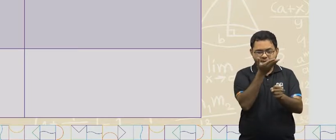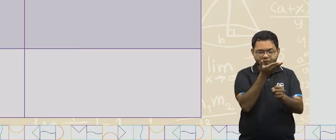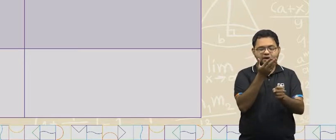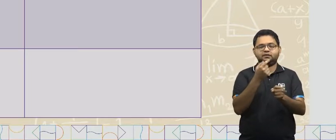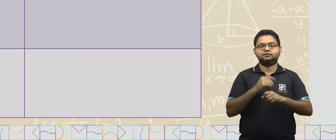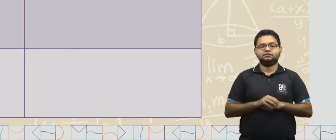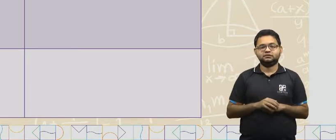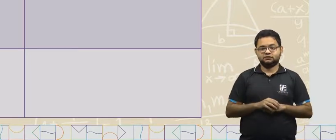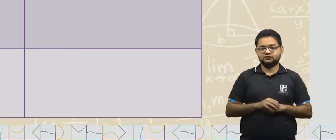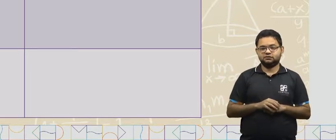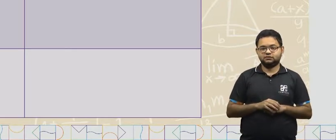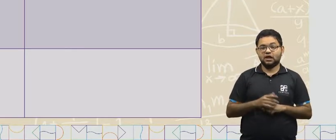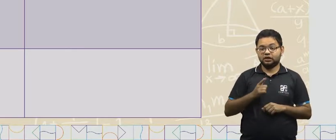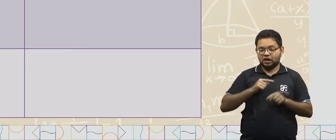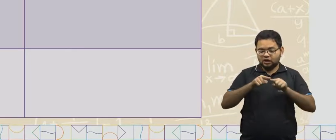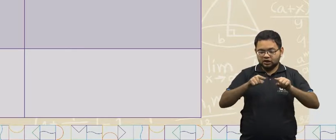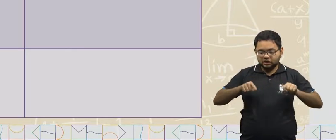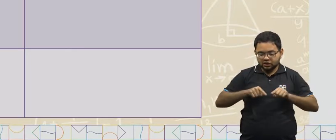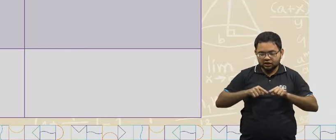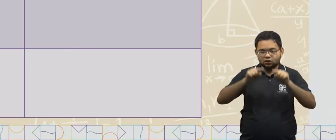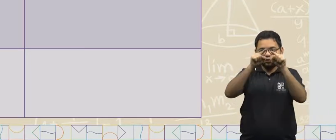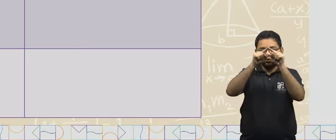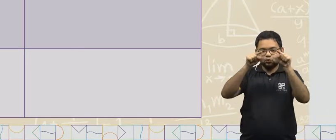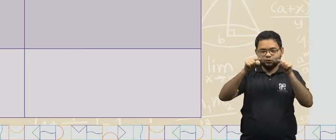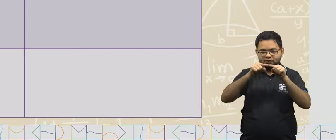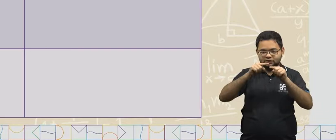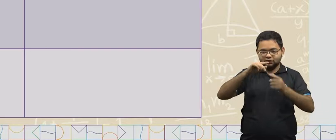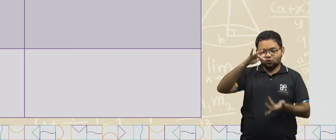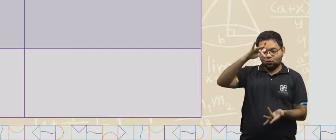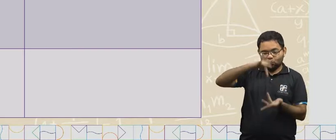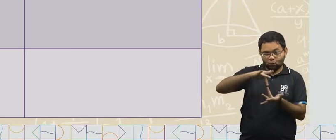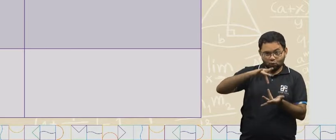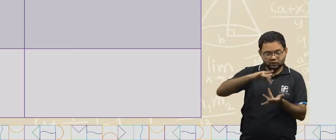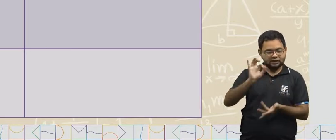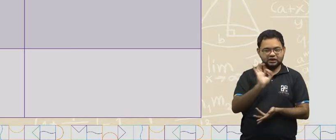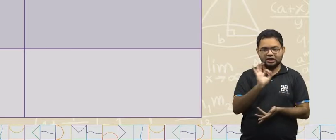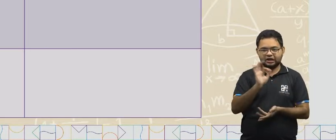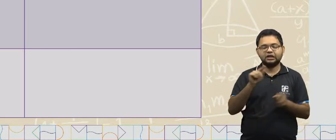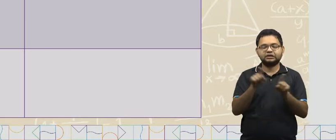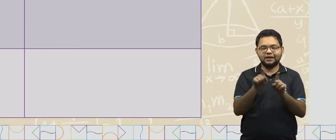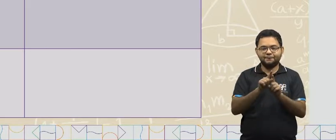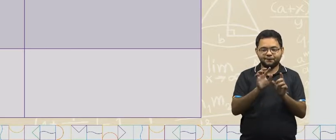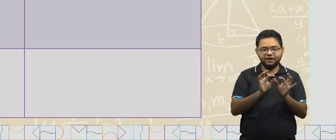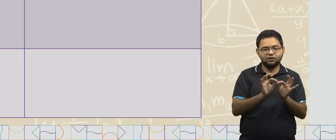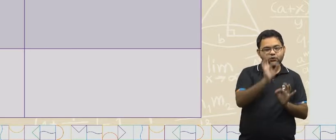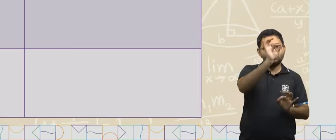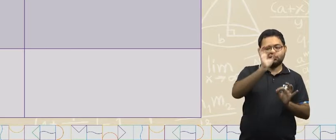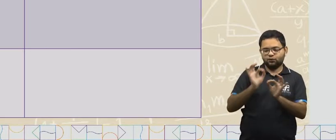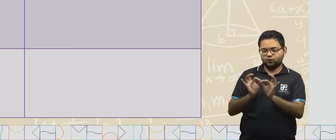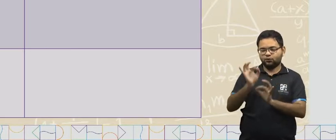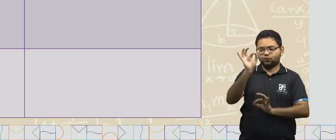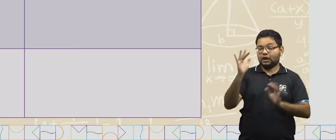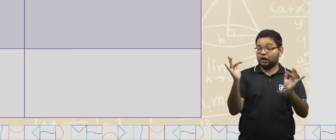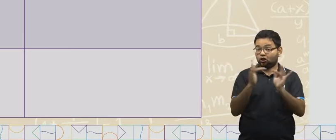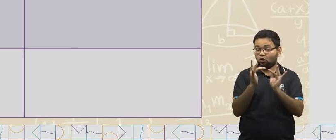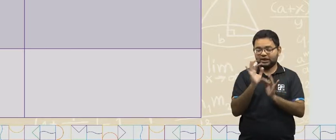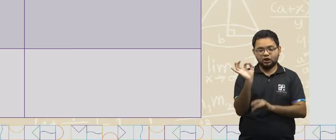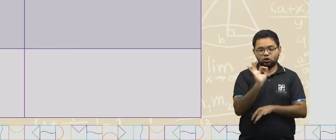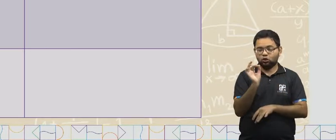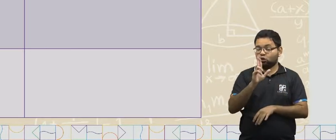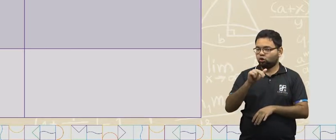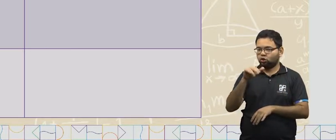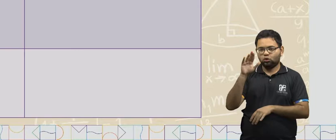entre si, ou seja, eles nunca vão se encontrar, e com linhas paralelas também. Essas linhas também nunca vão